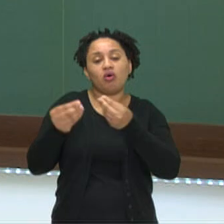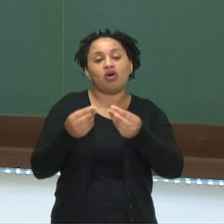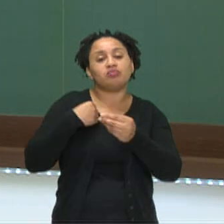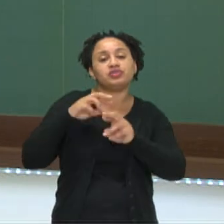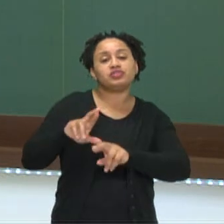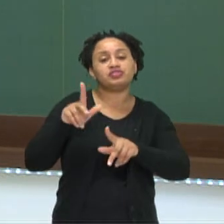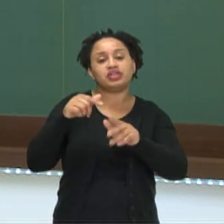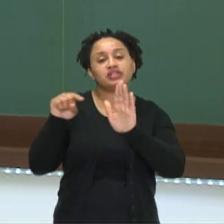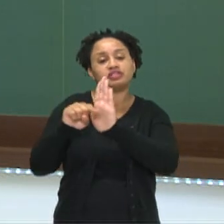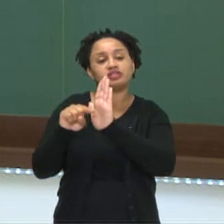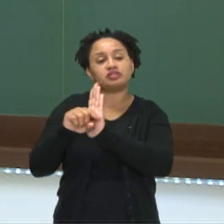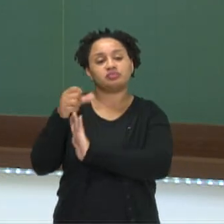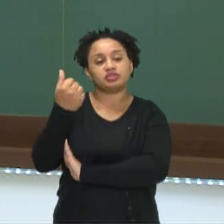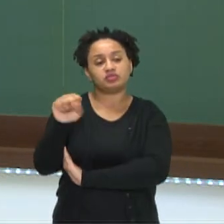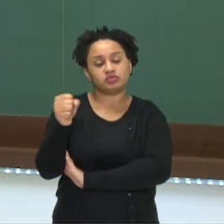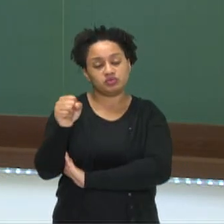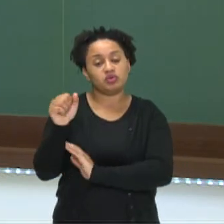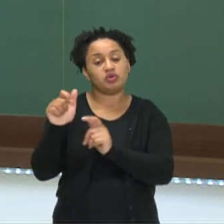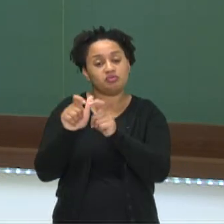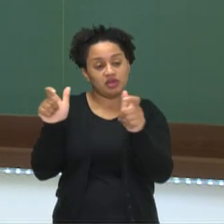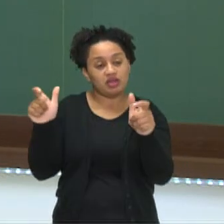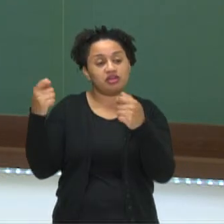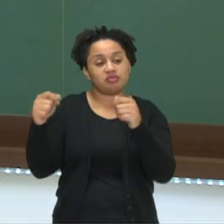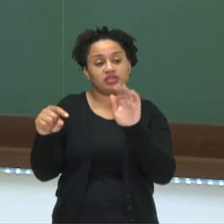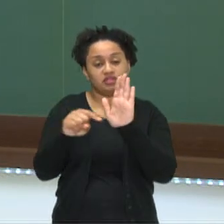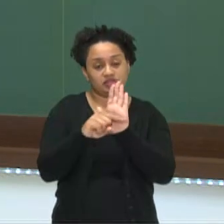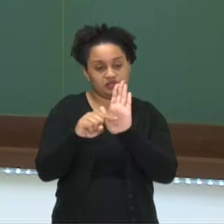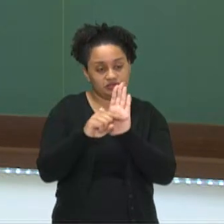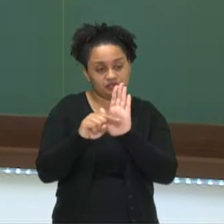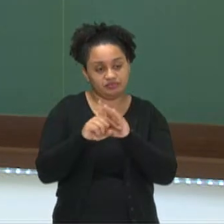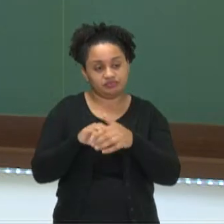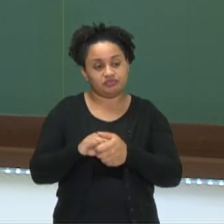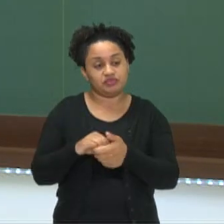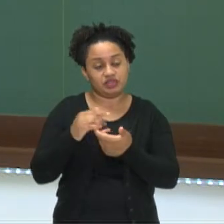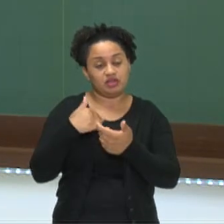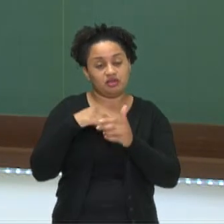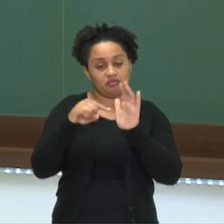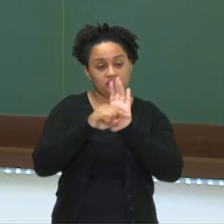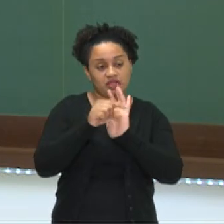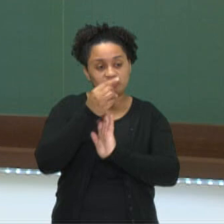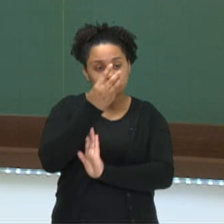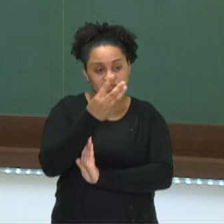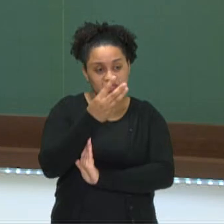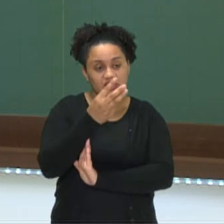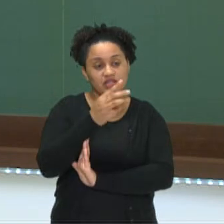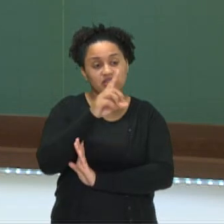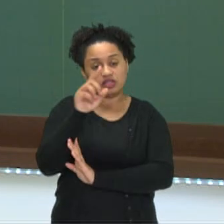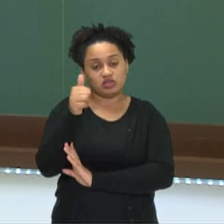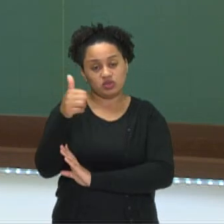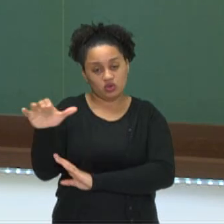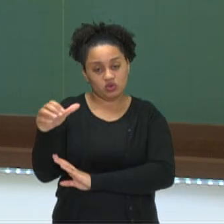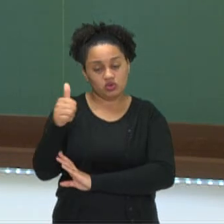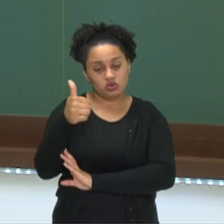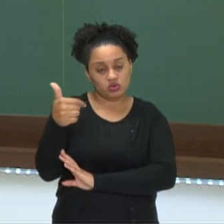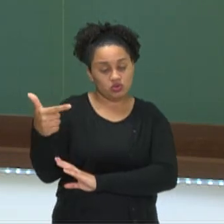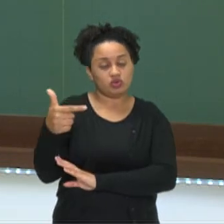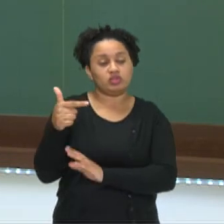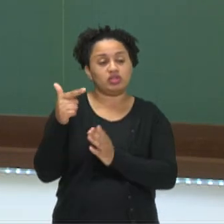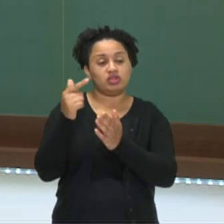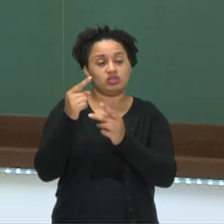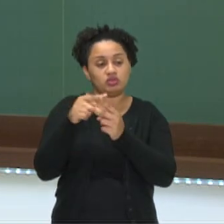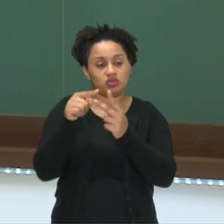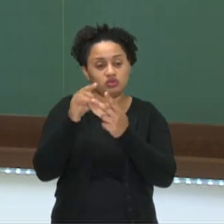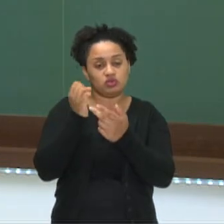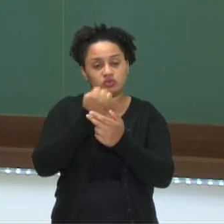menos 18, o maior tem que ser negativo. Então, aqui vai ser menos 30 com 12. Então, esses dois números que eu vou desmembrar é